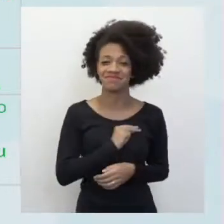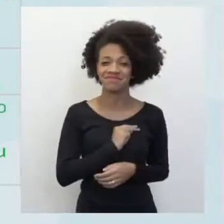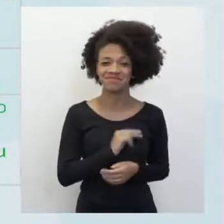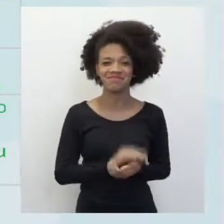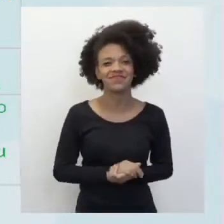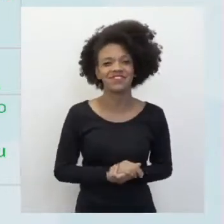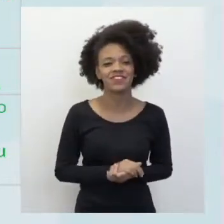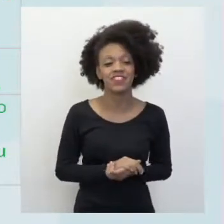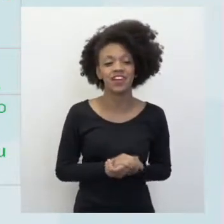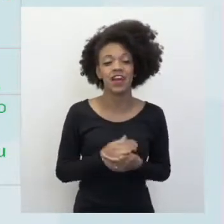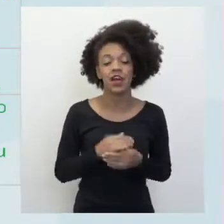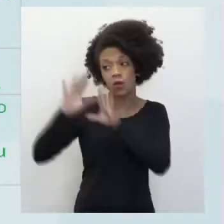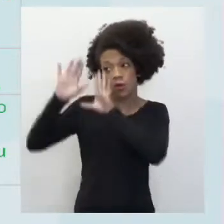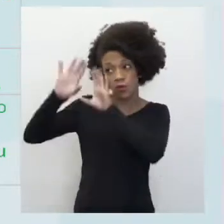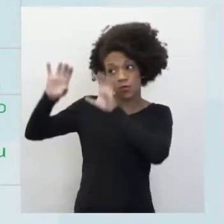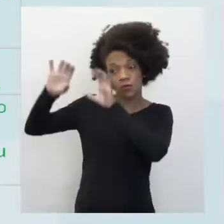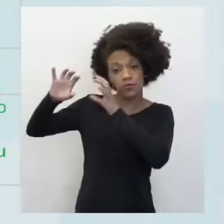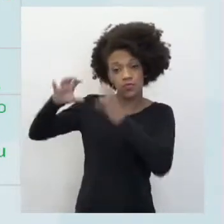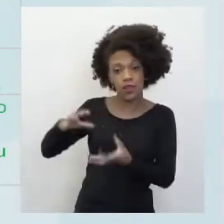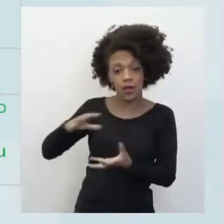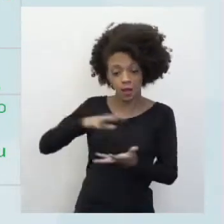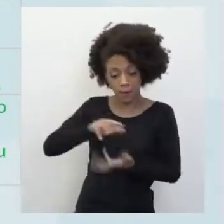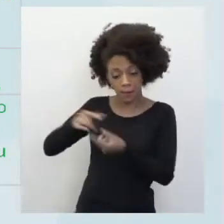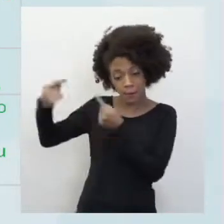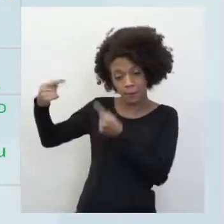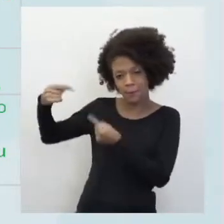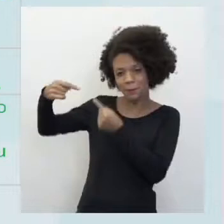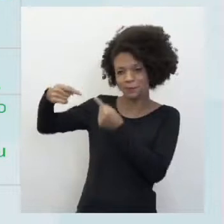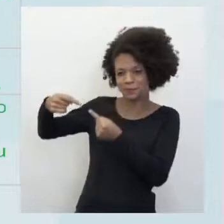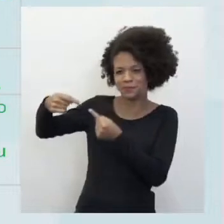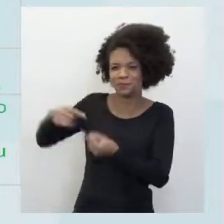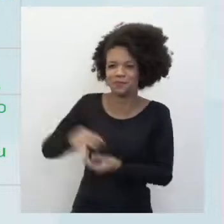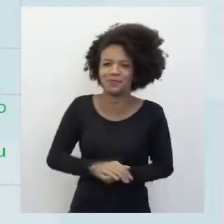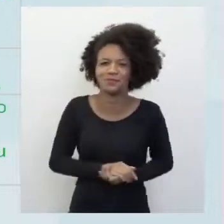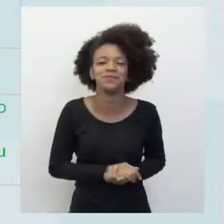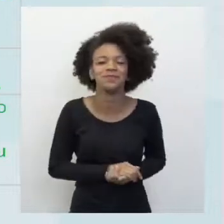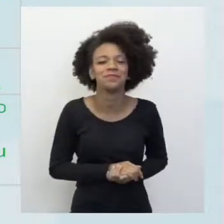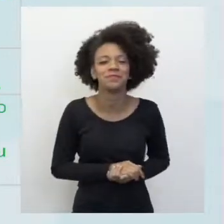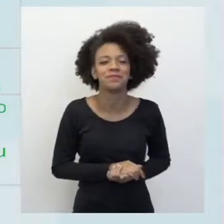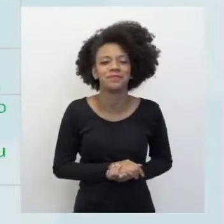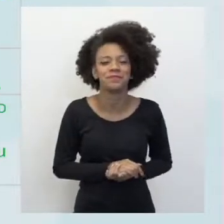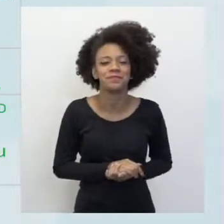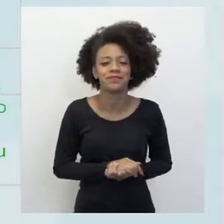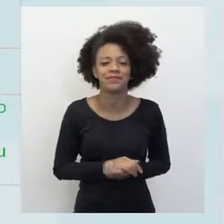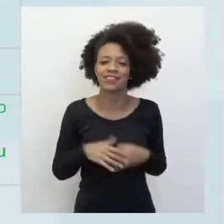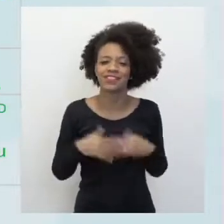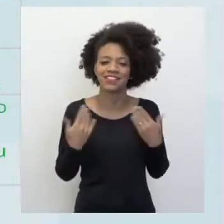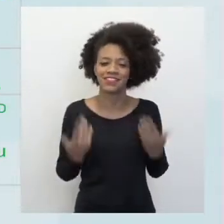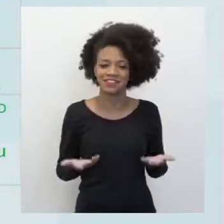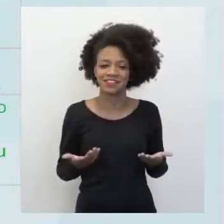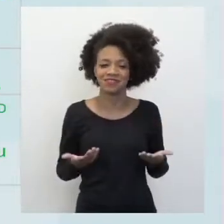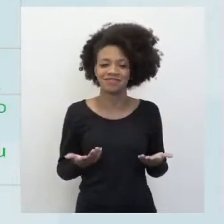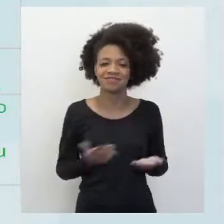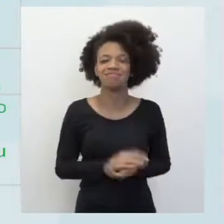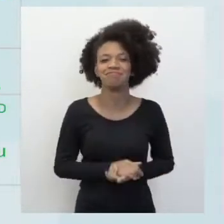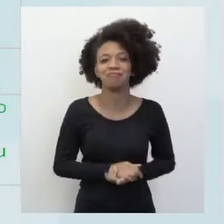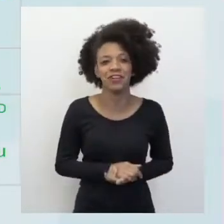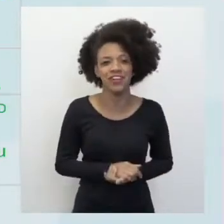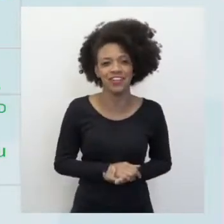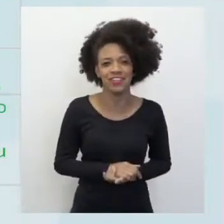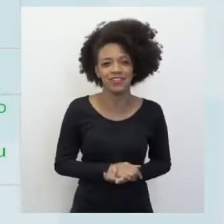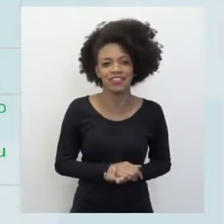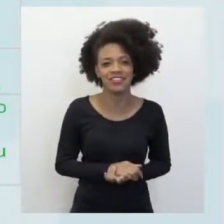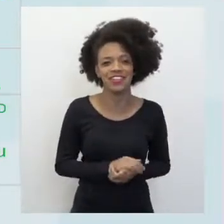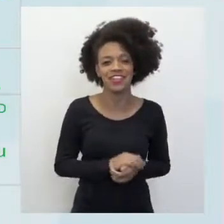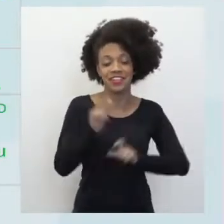E o céu ameaça a terra, as pessoas tocavam o céu. E que reflexão o texto traz? Devemos respeitar